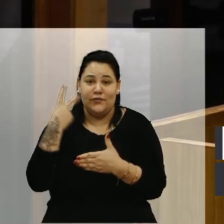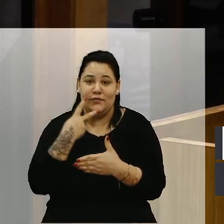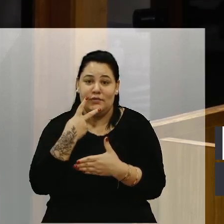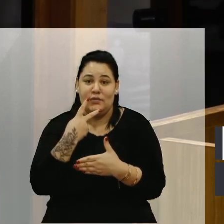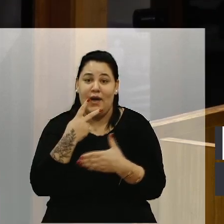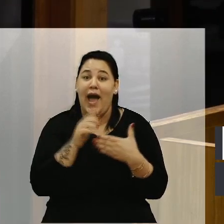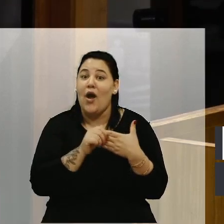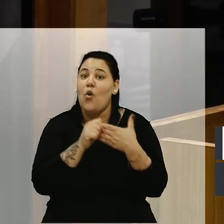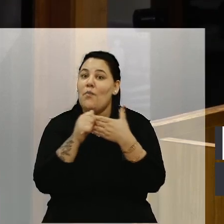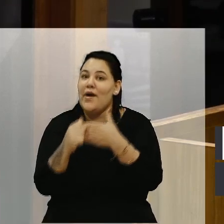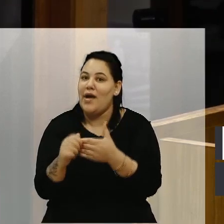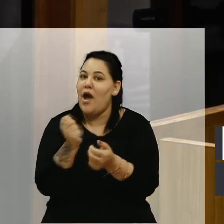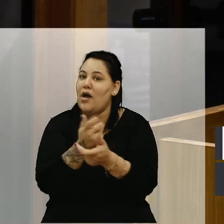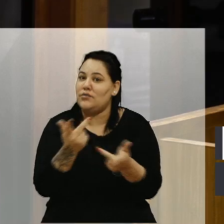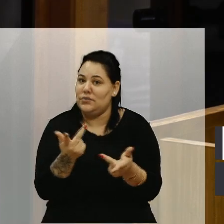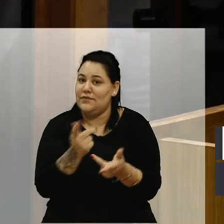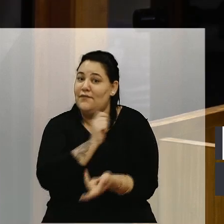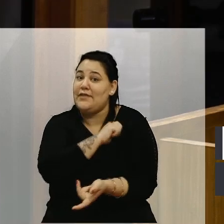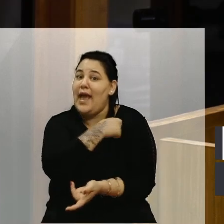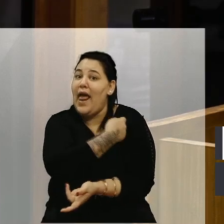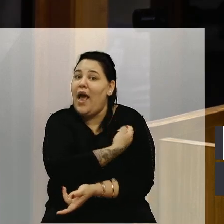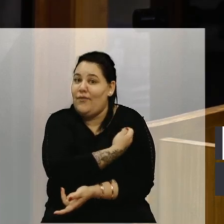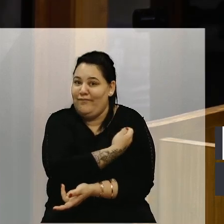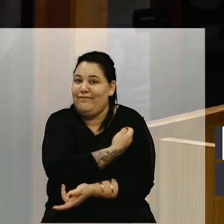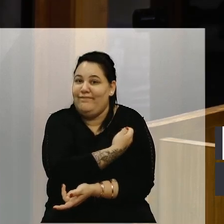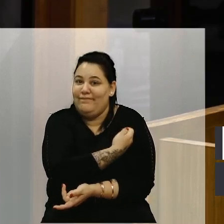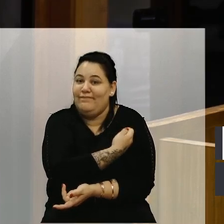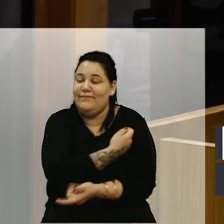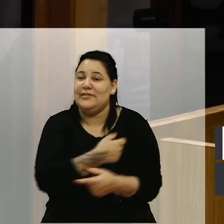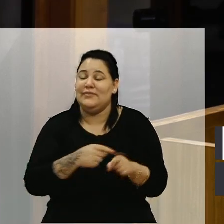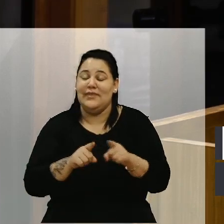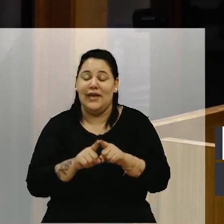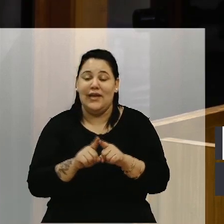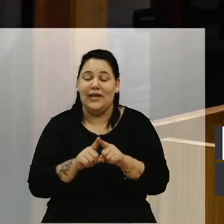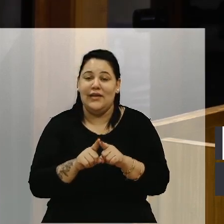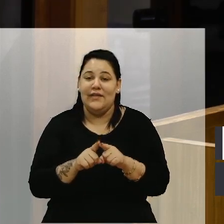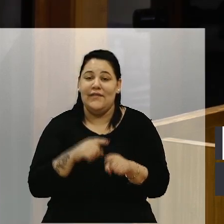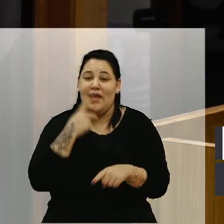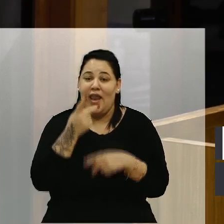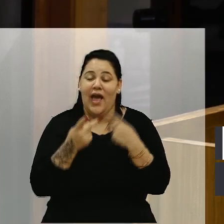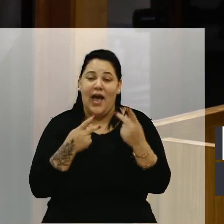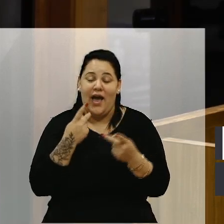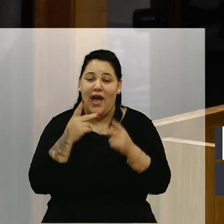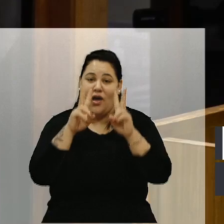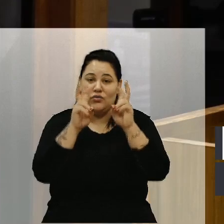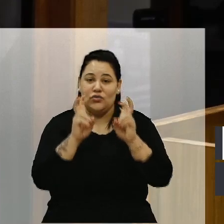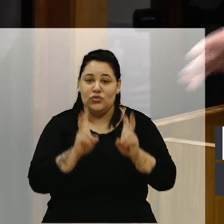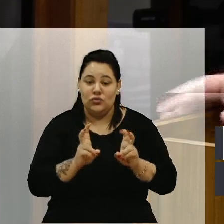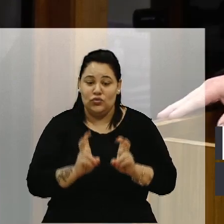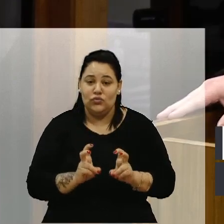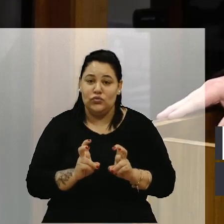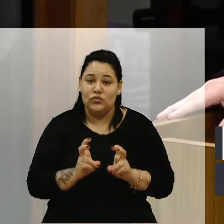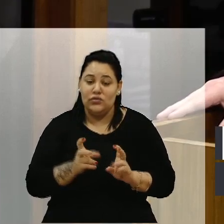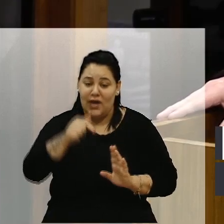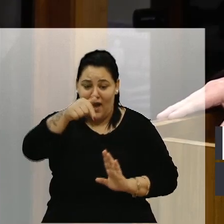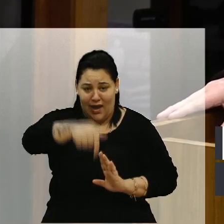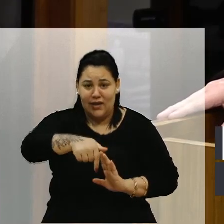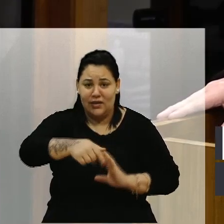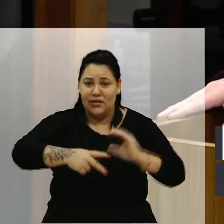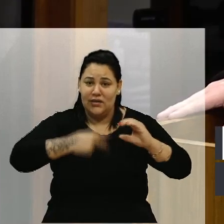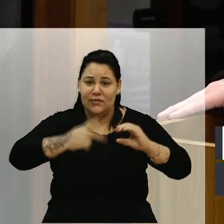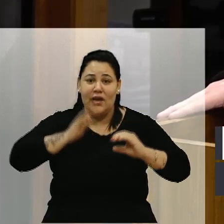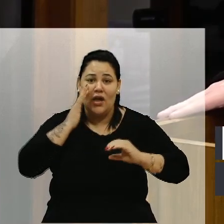fiscalizar e enfim, trazer os assuntos à baila que estão acontecendo na